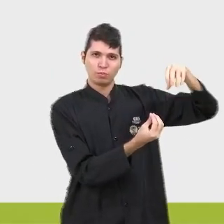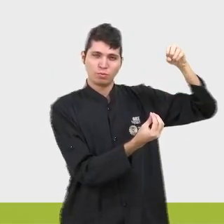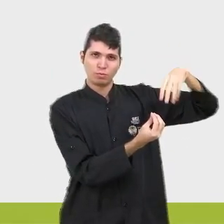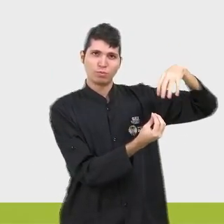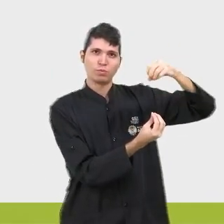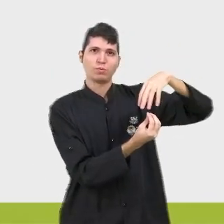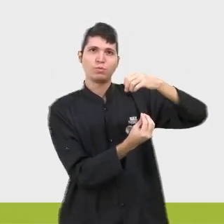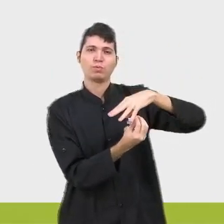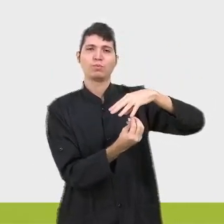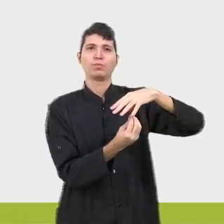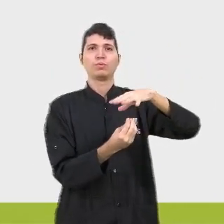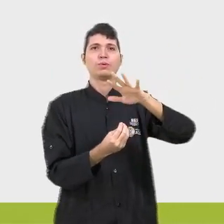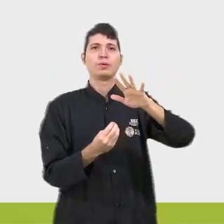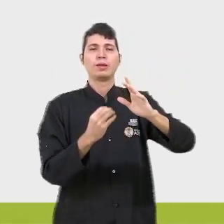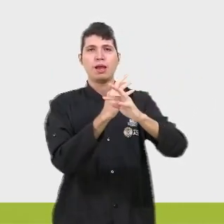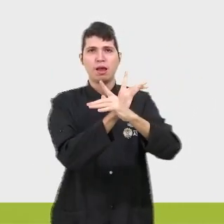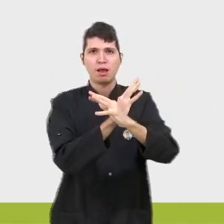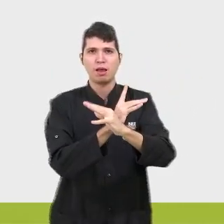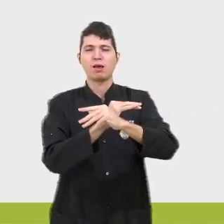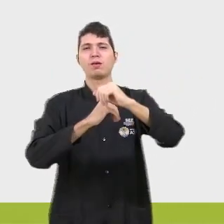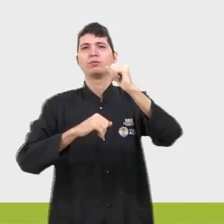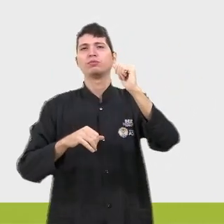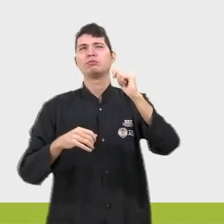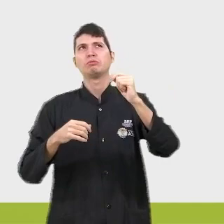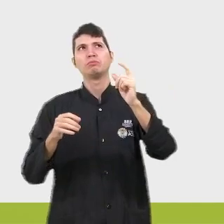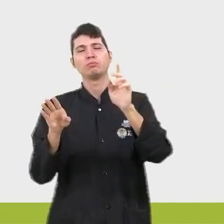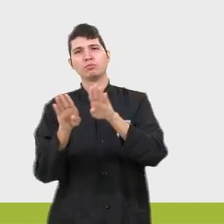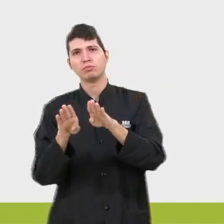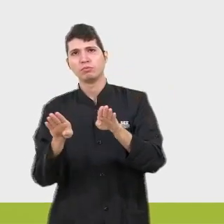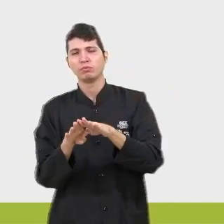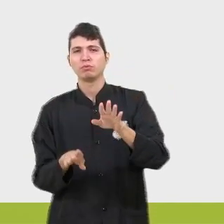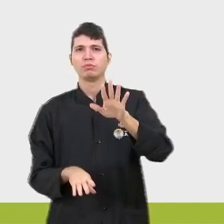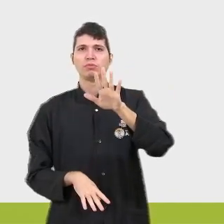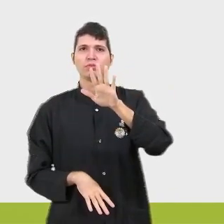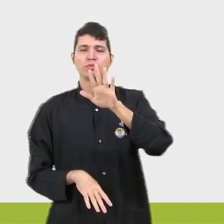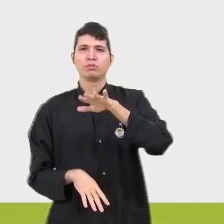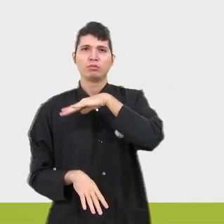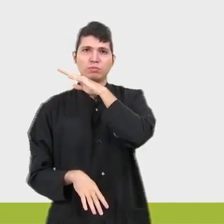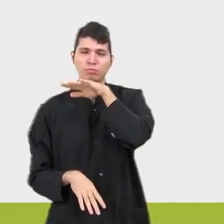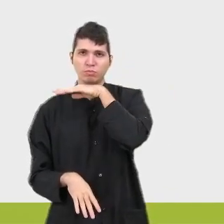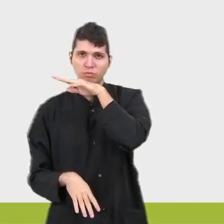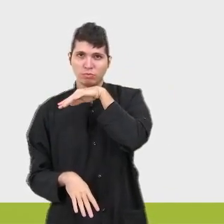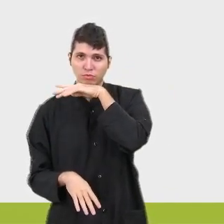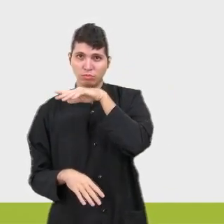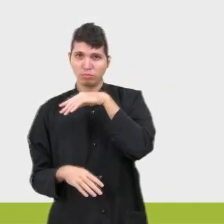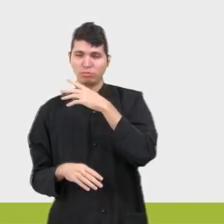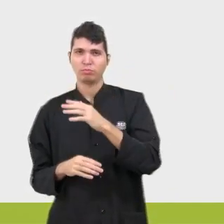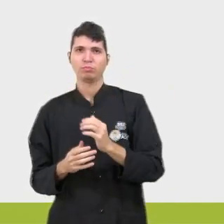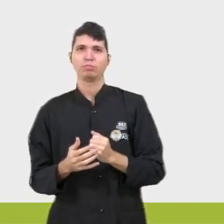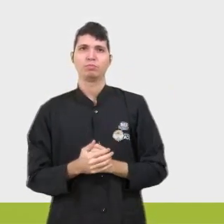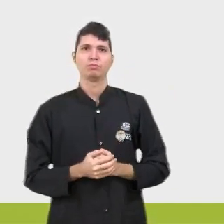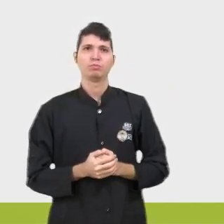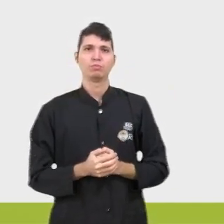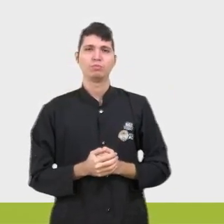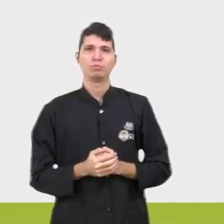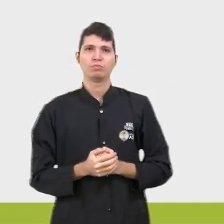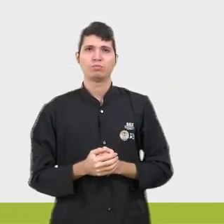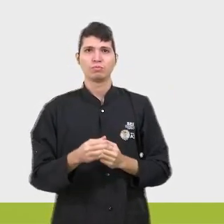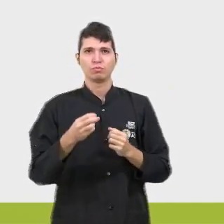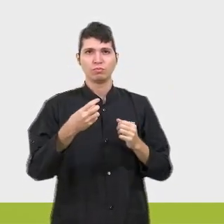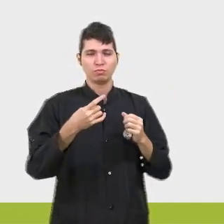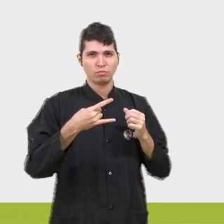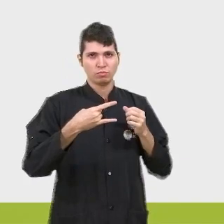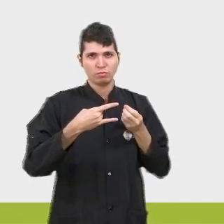ok? E mais uma particularidade do surgimento aqui das algas verdes são os aspectos reprodutivos, que